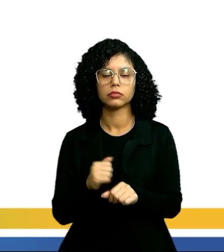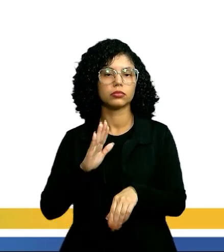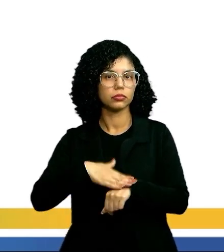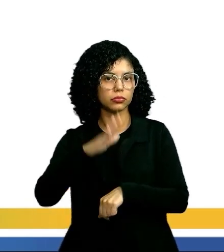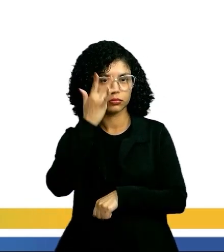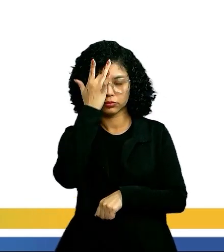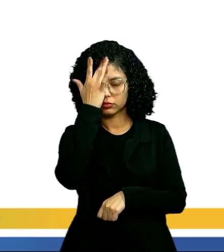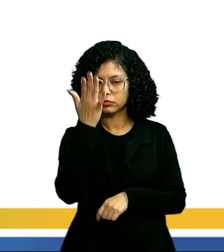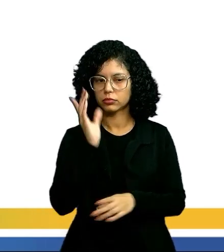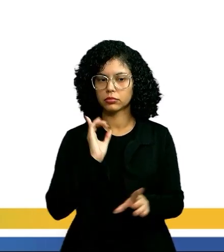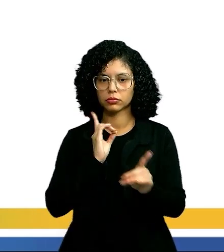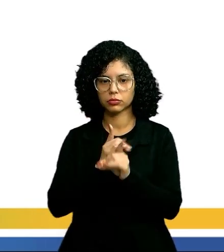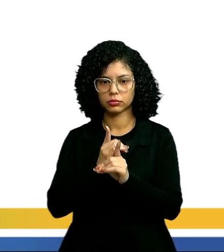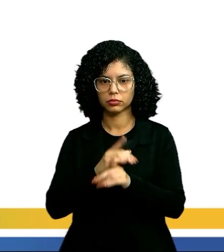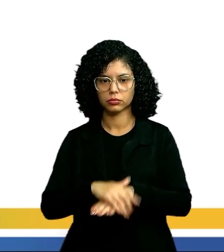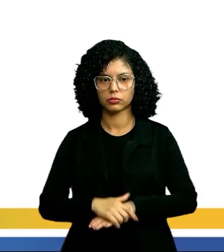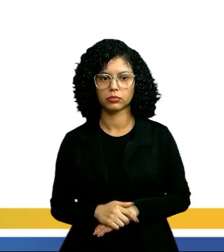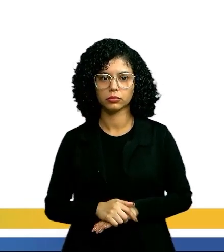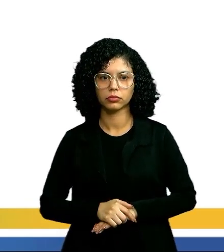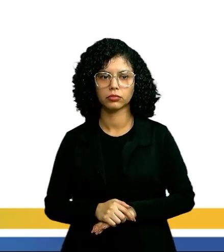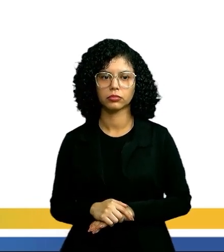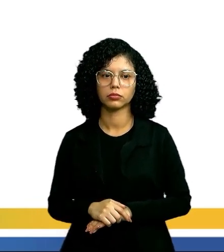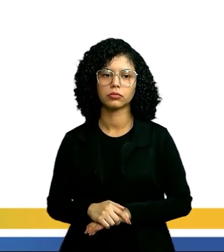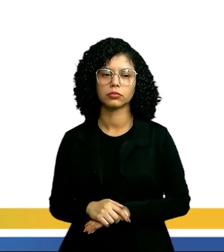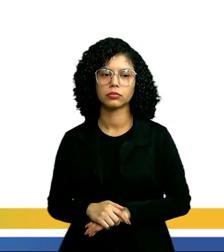a mais fácil de você identificar.